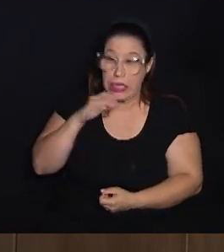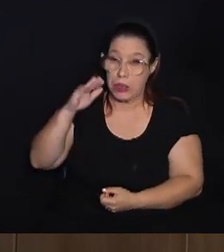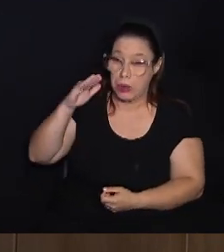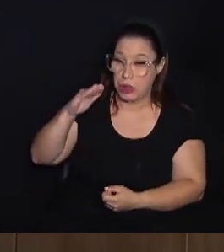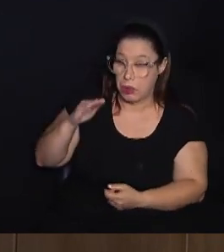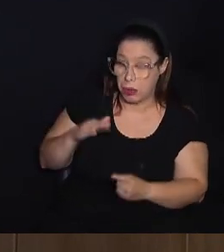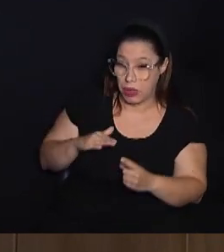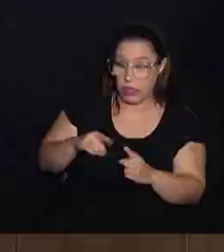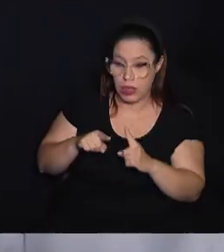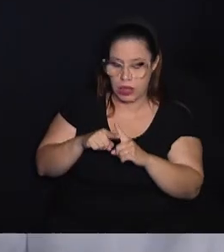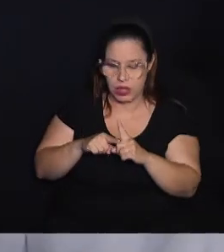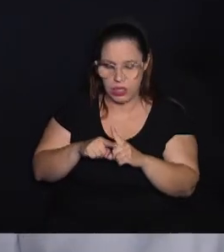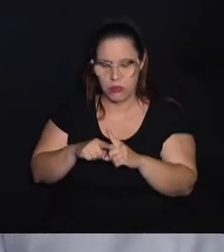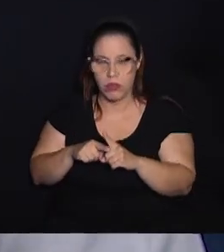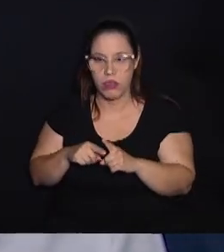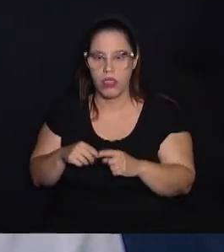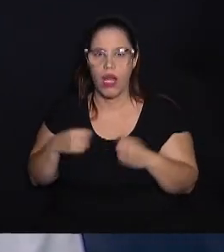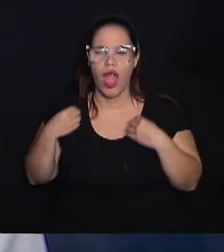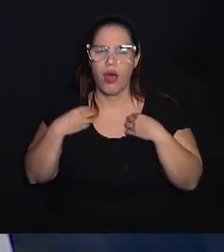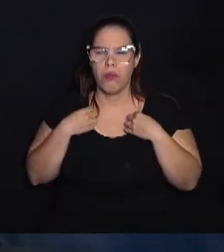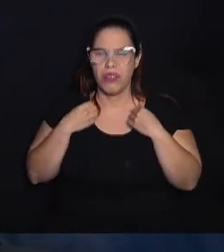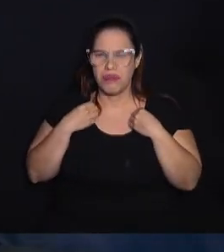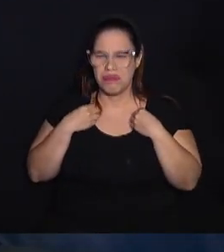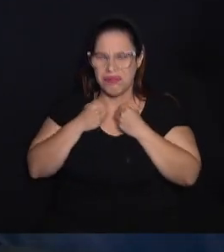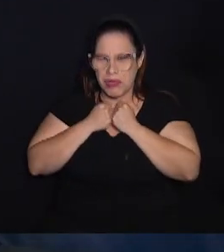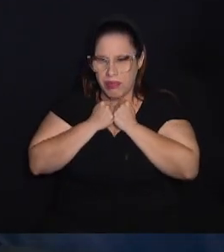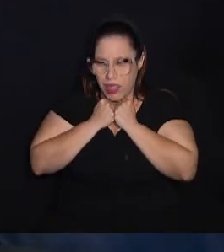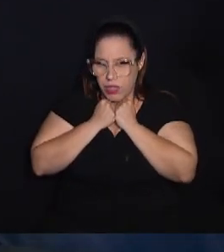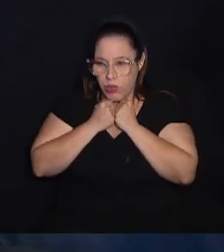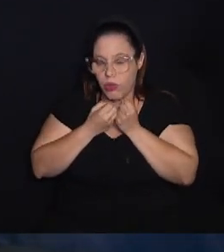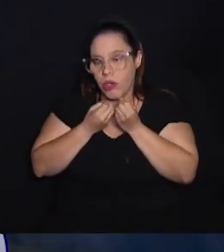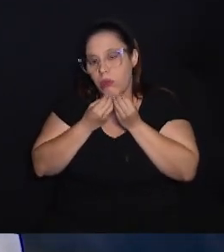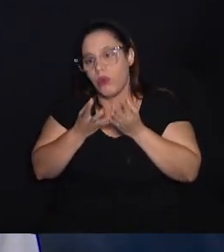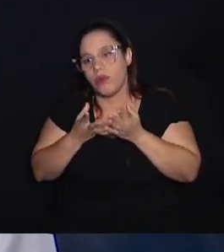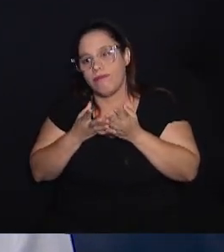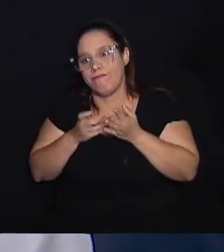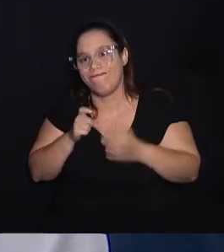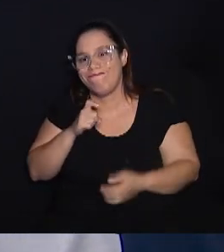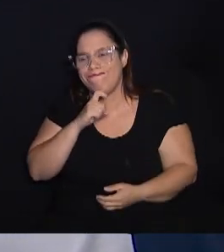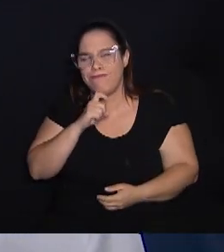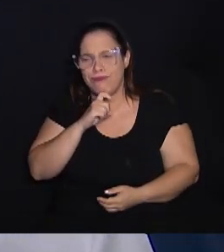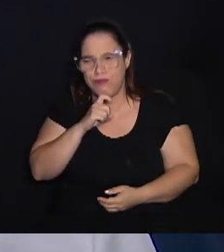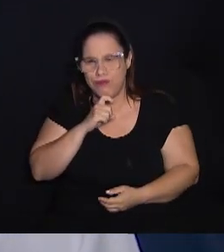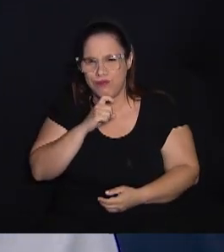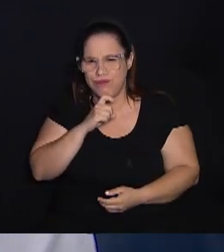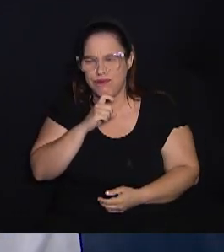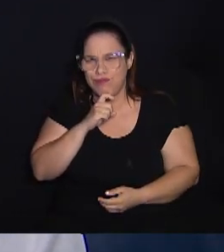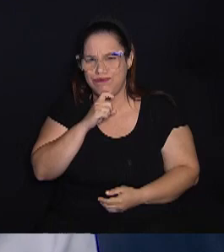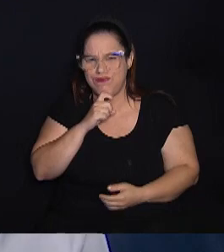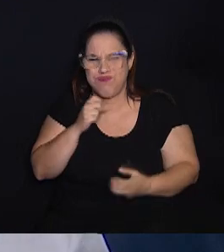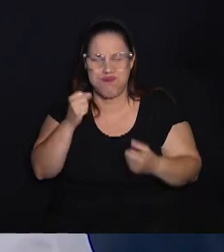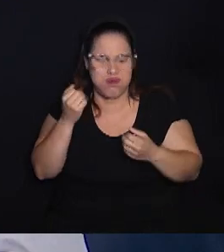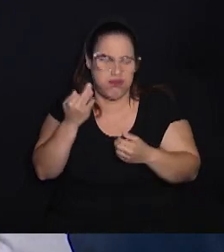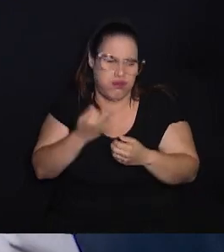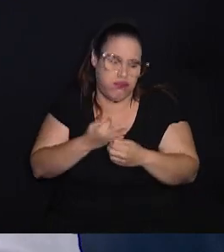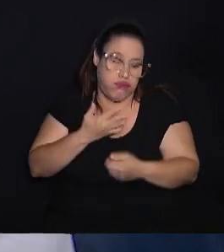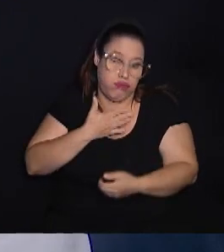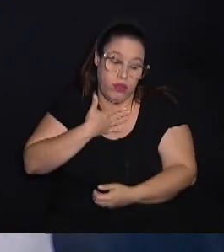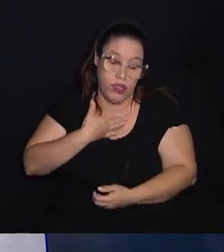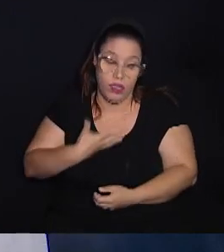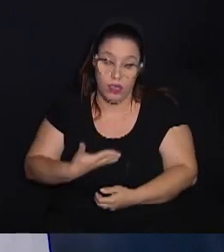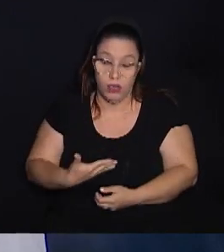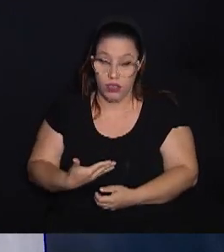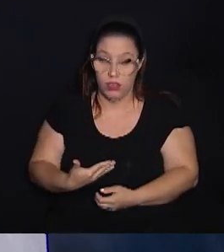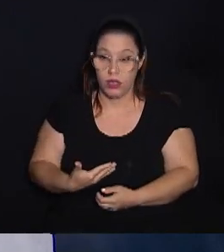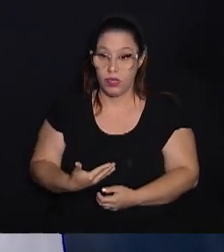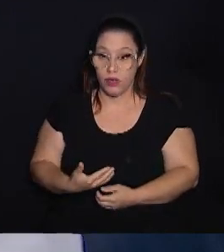das baixas temperaturas. Você tem que estar sempre numa temperatura confortável para você, né? Porque a friagem pode de novo agredir o